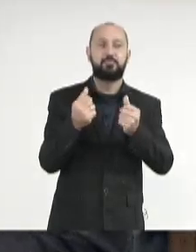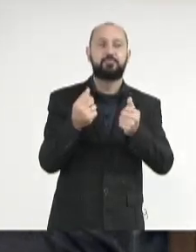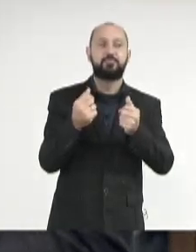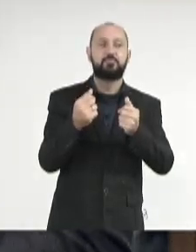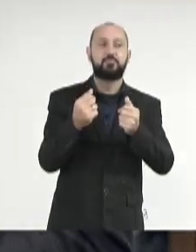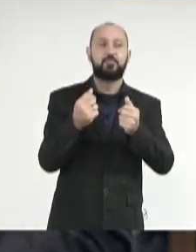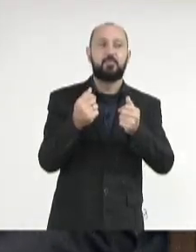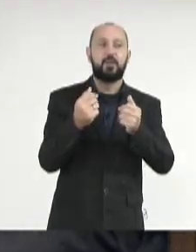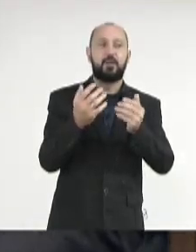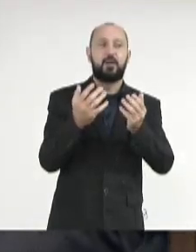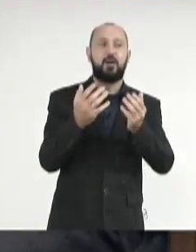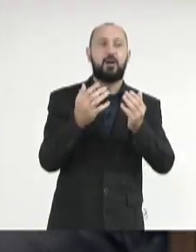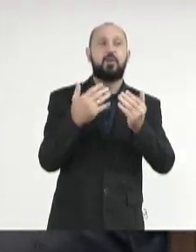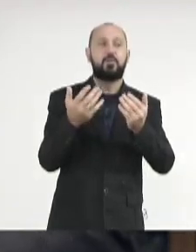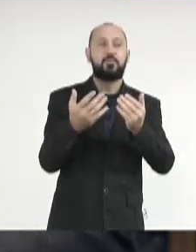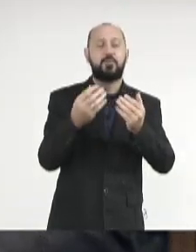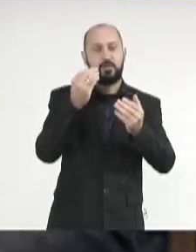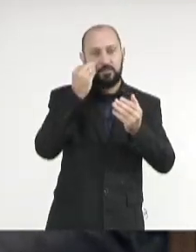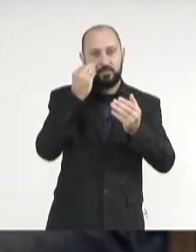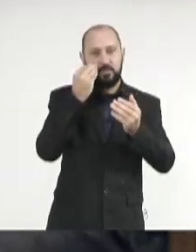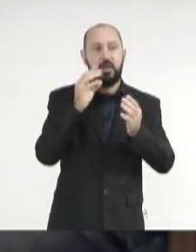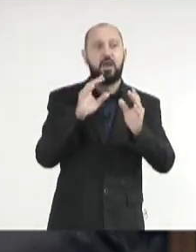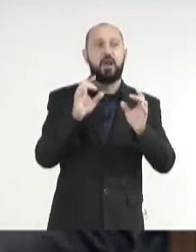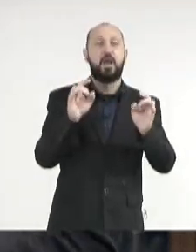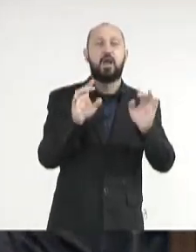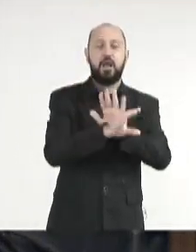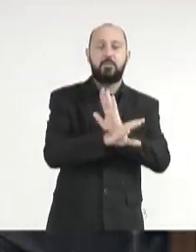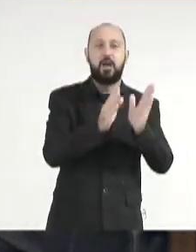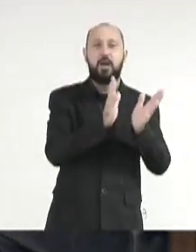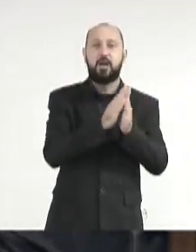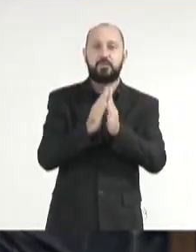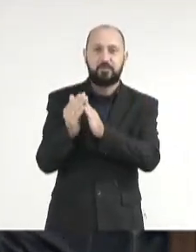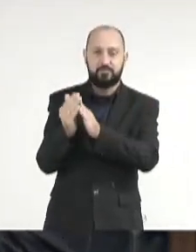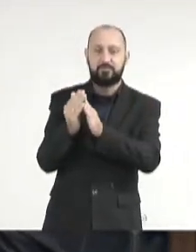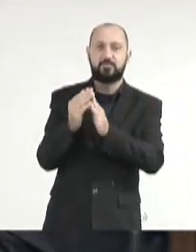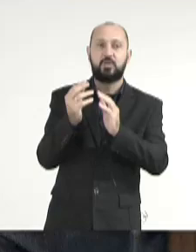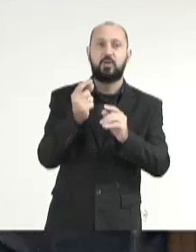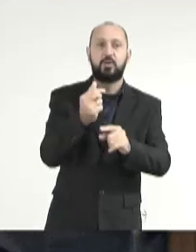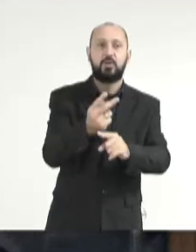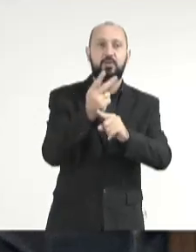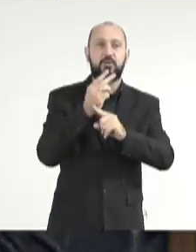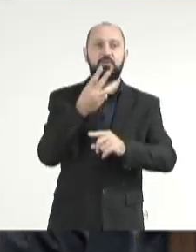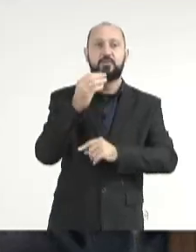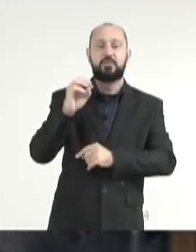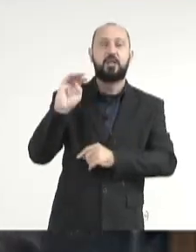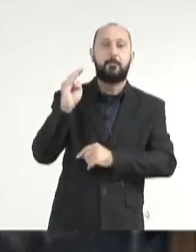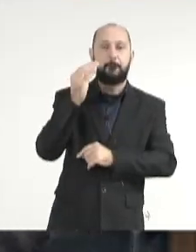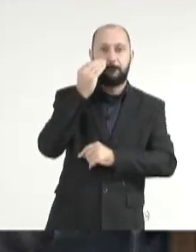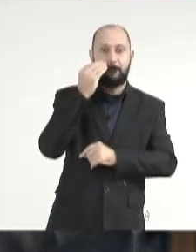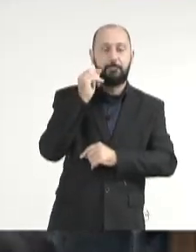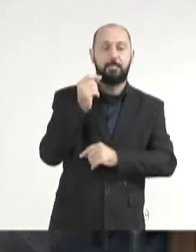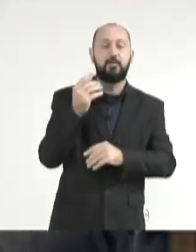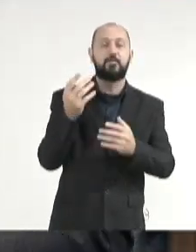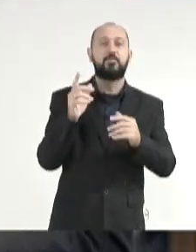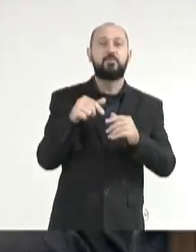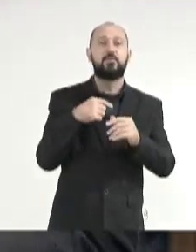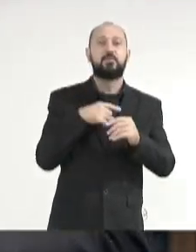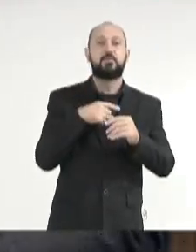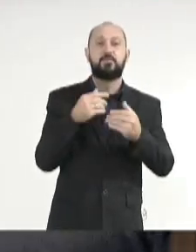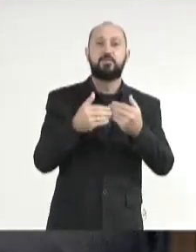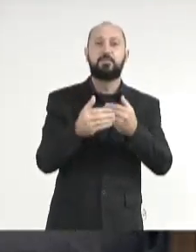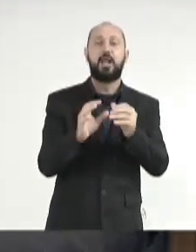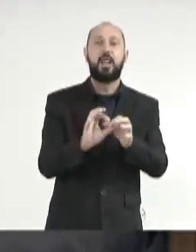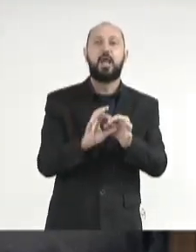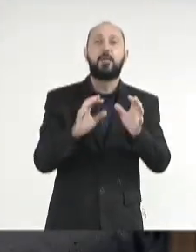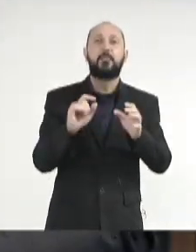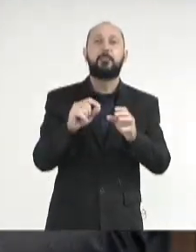a remoção, uma tentativa de acabar com as favelas, né? Então, o empréstimo é de 30 milhões, cerca de 30 milhões 500 mil